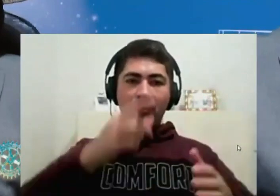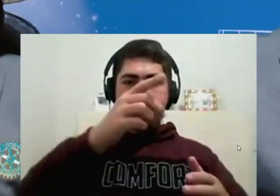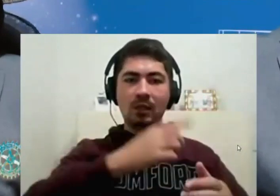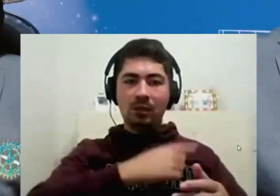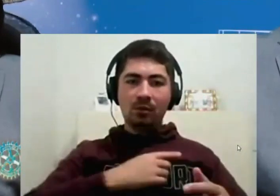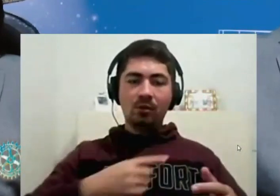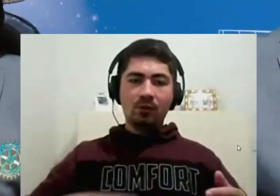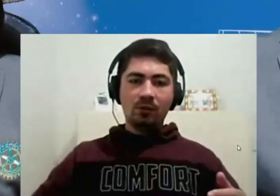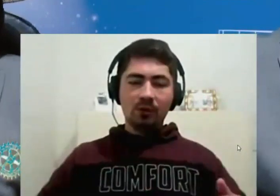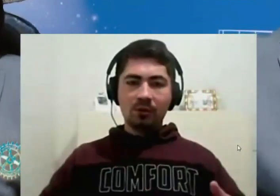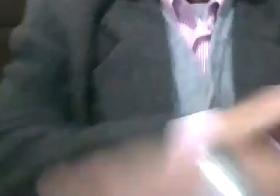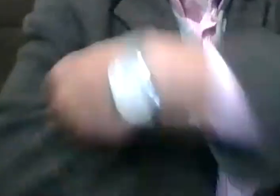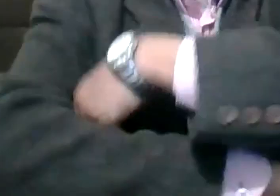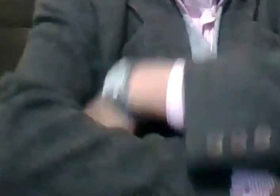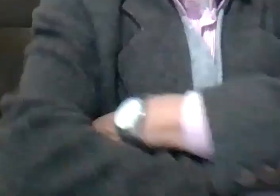Rotário